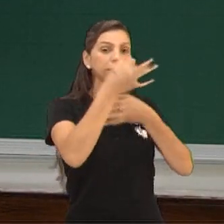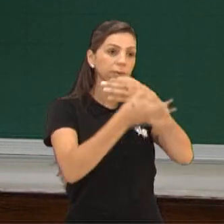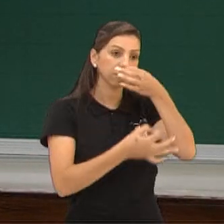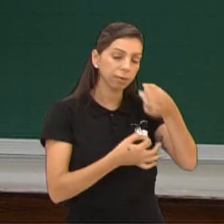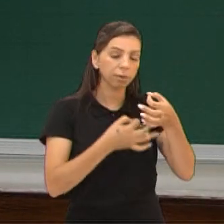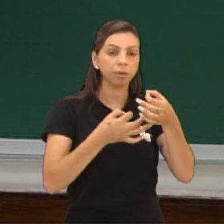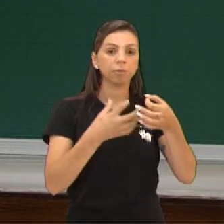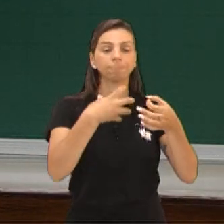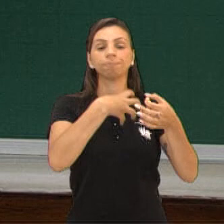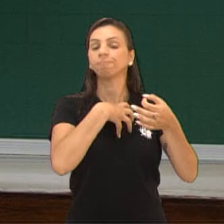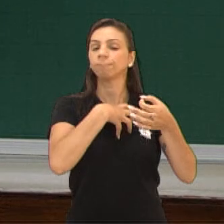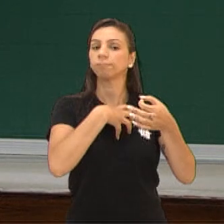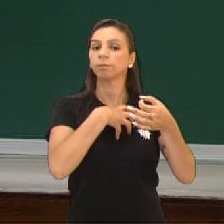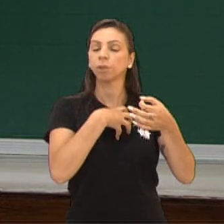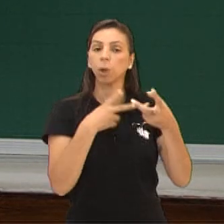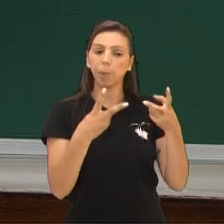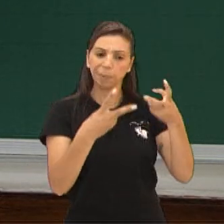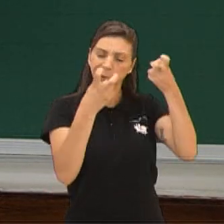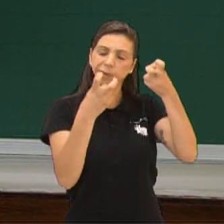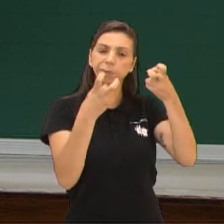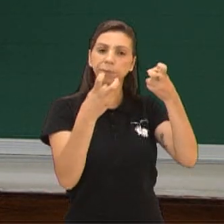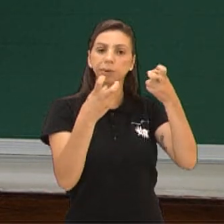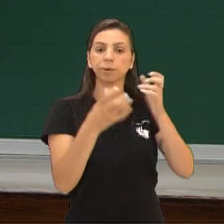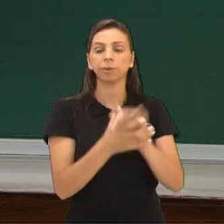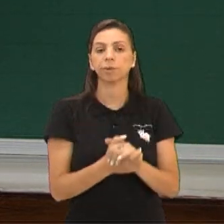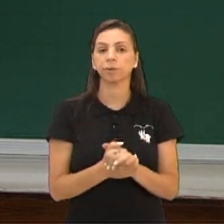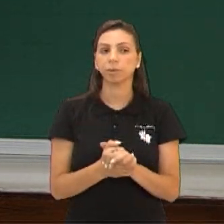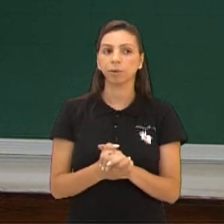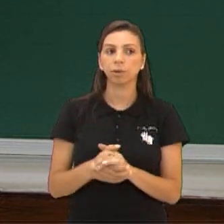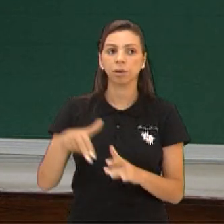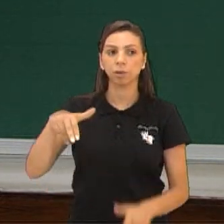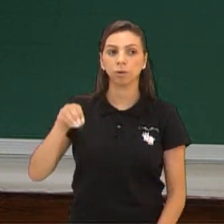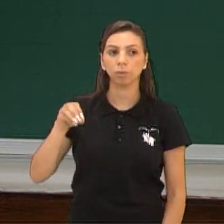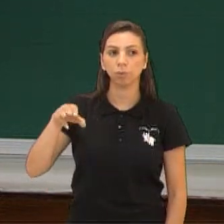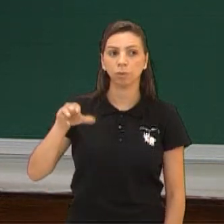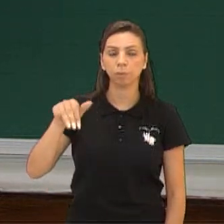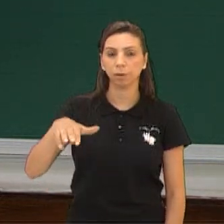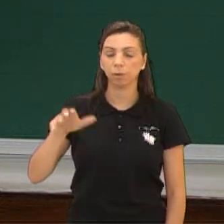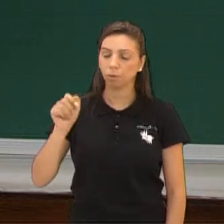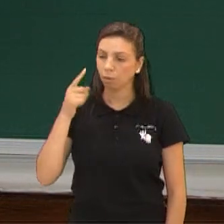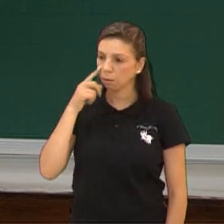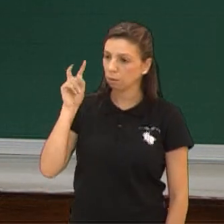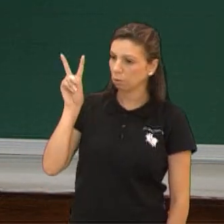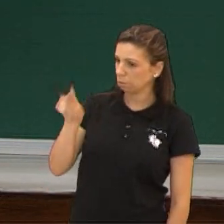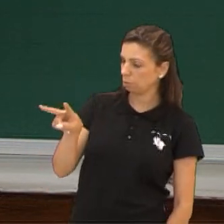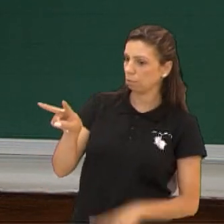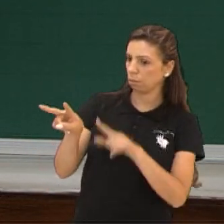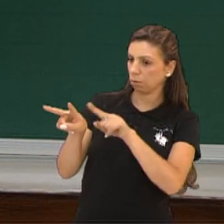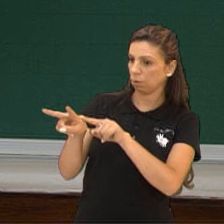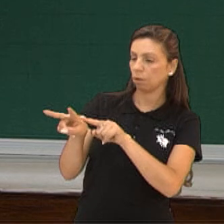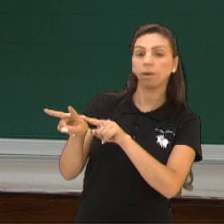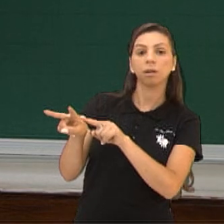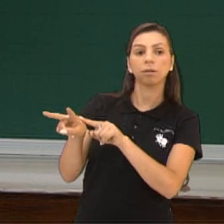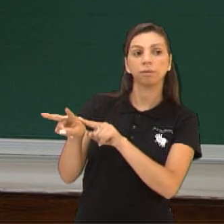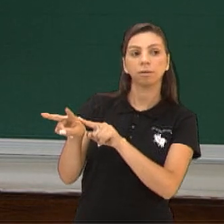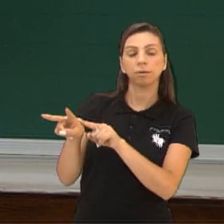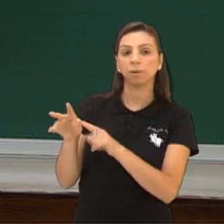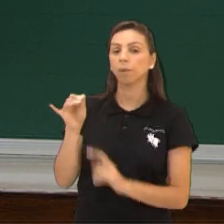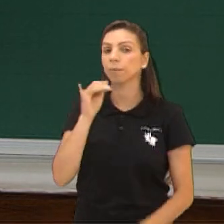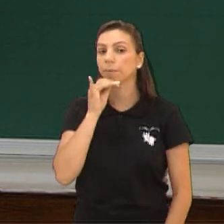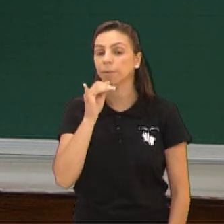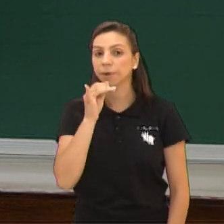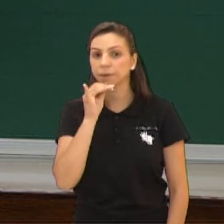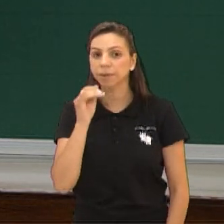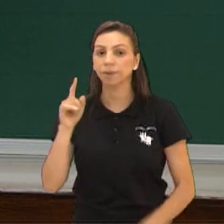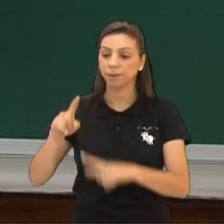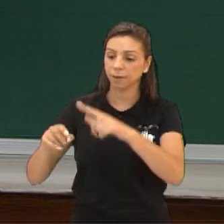na minha sensibilidade e eu consigo perceber. Já o númeno é aquilo que está aparecendo, mas nele próprio, né? Então, a